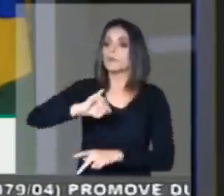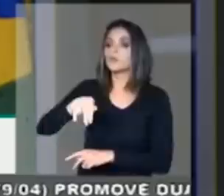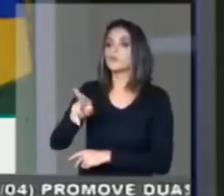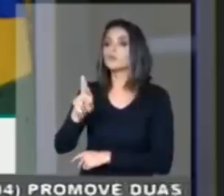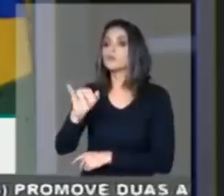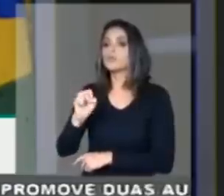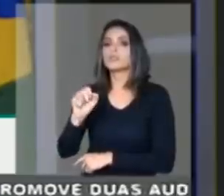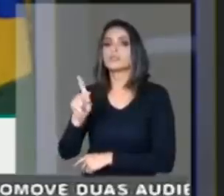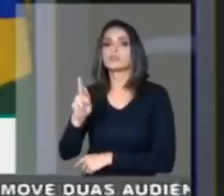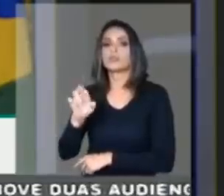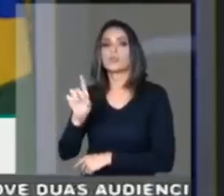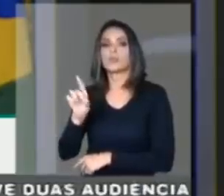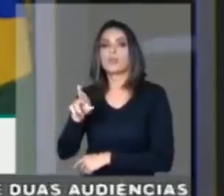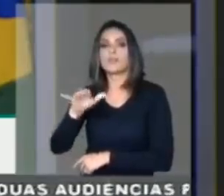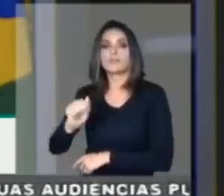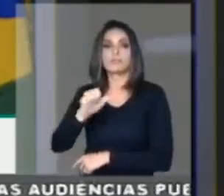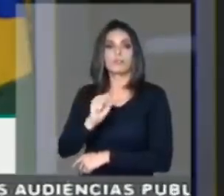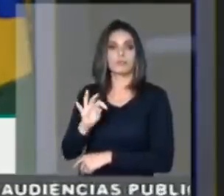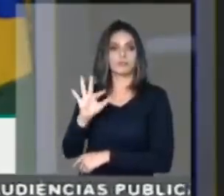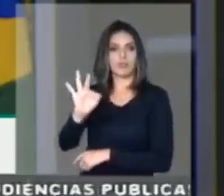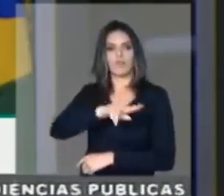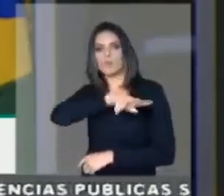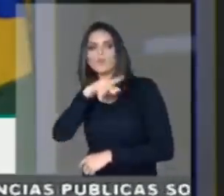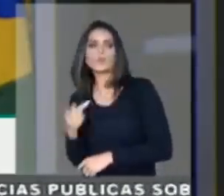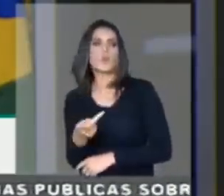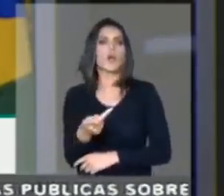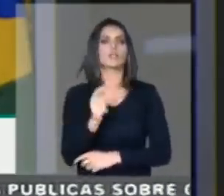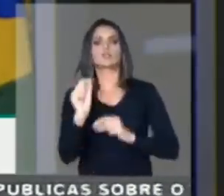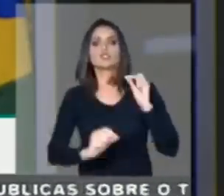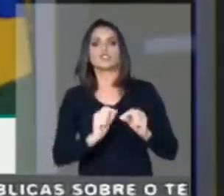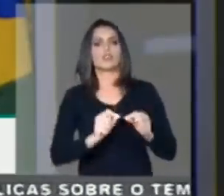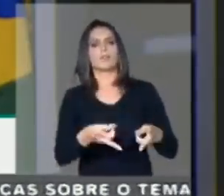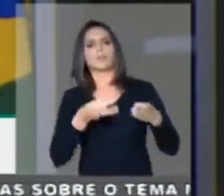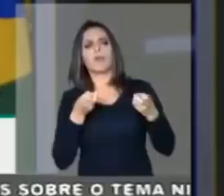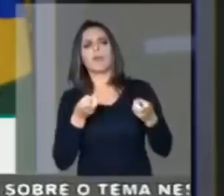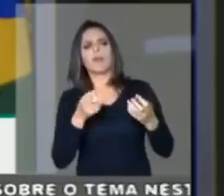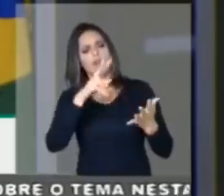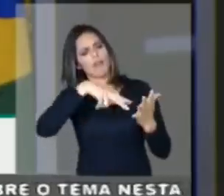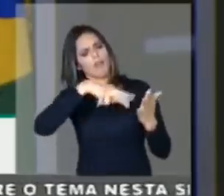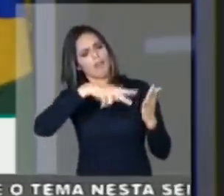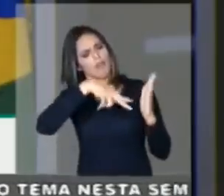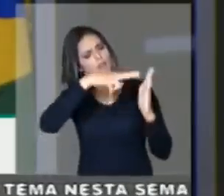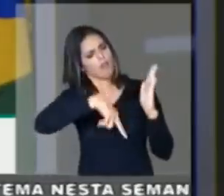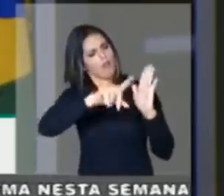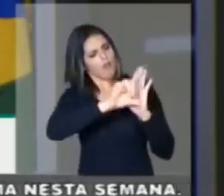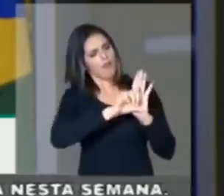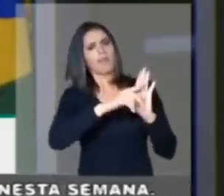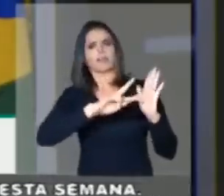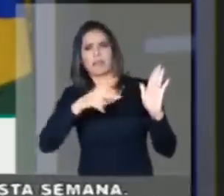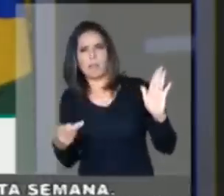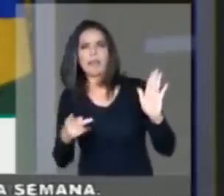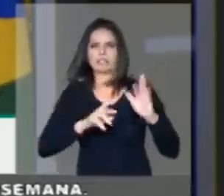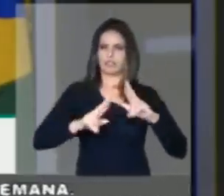Tribunal Federal, sem dar margem para nenhum tipo de triplo carpado interpretativo, como acontece diversas vezes, como se